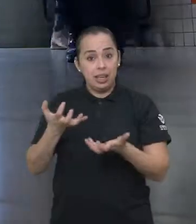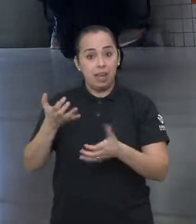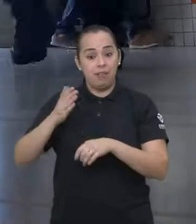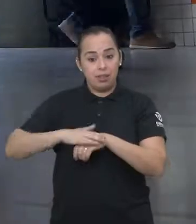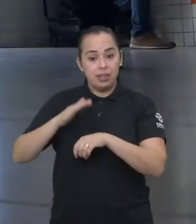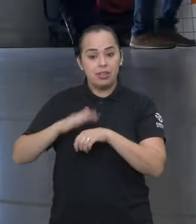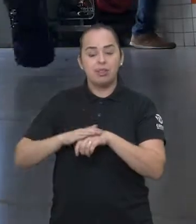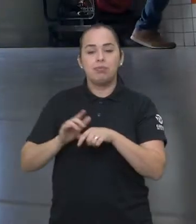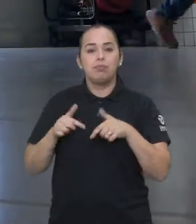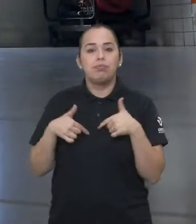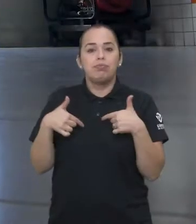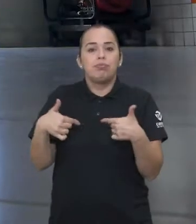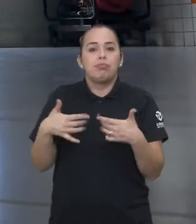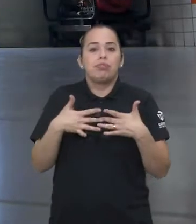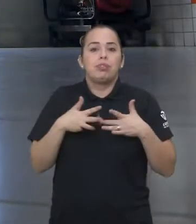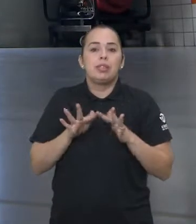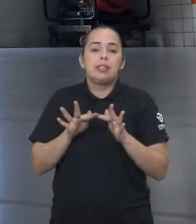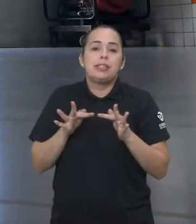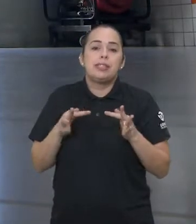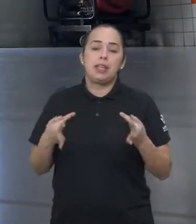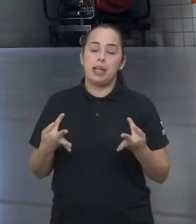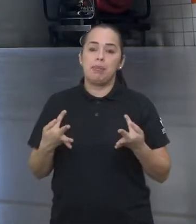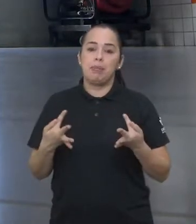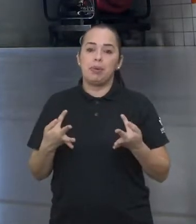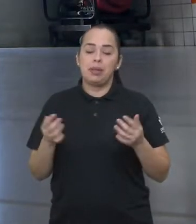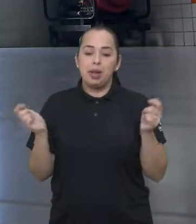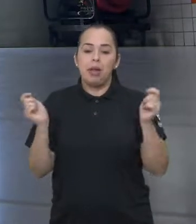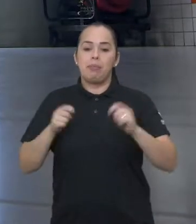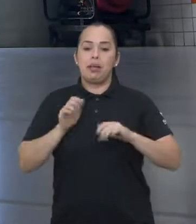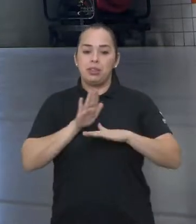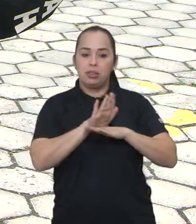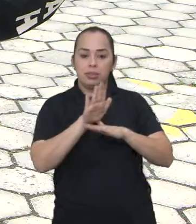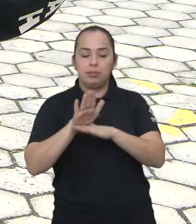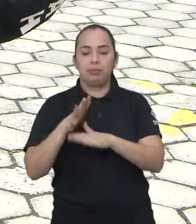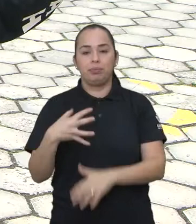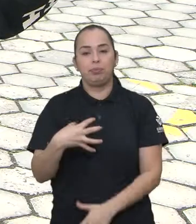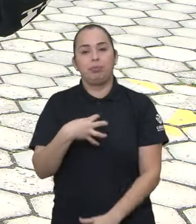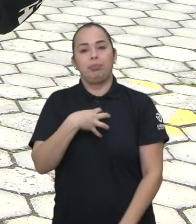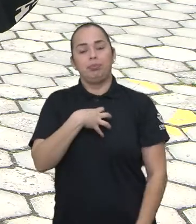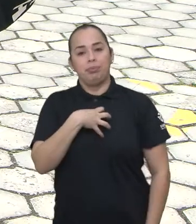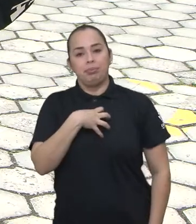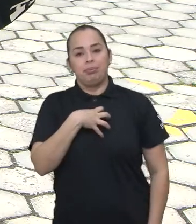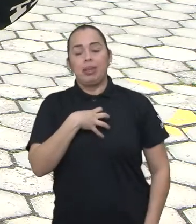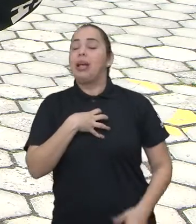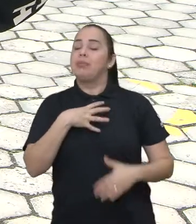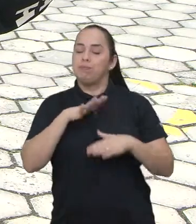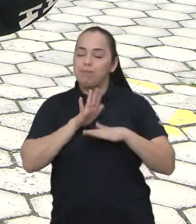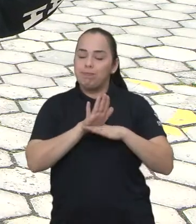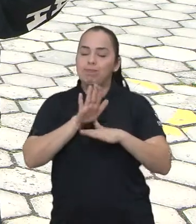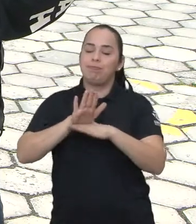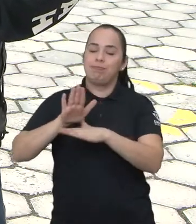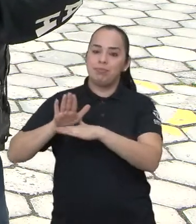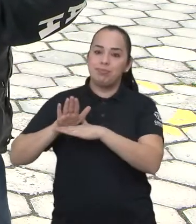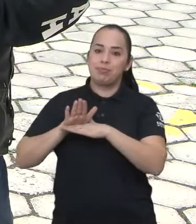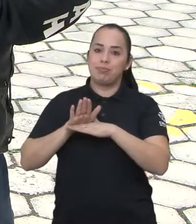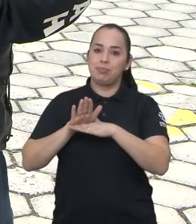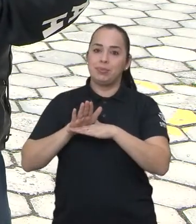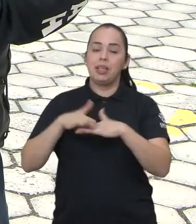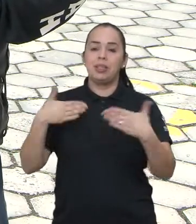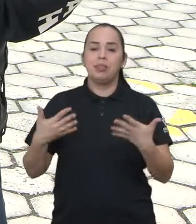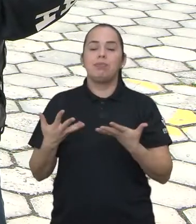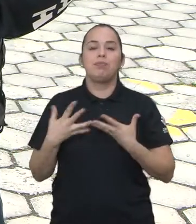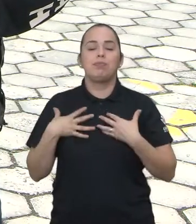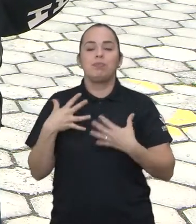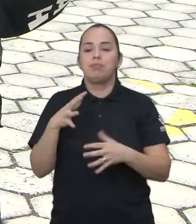realizar Já que com esse ato tão simples pode ajudar o próximo o sentimento nosso assim sempre de ajudar o próximo